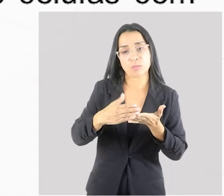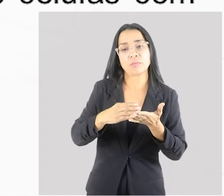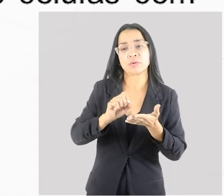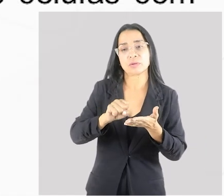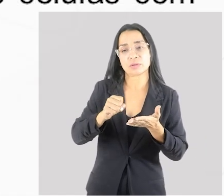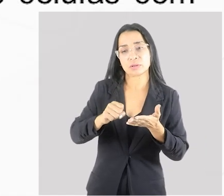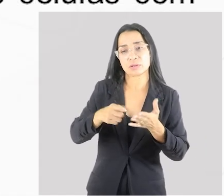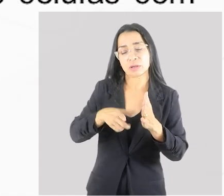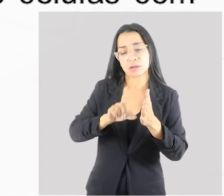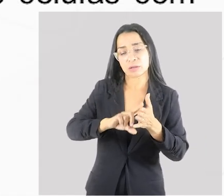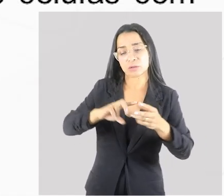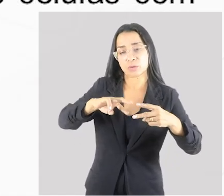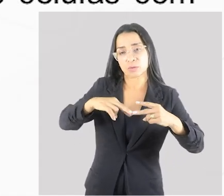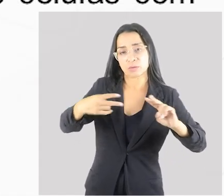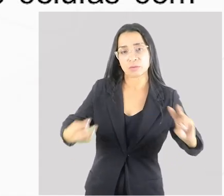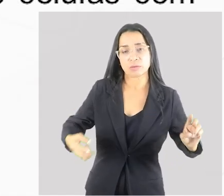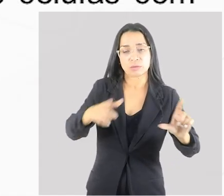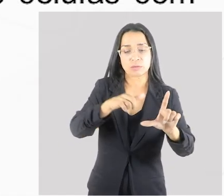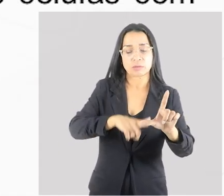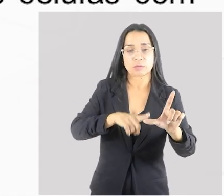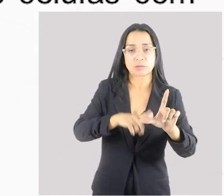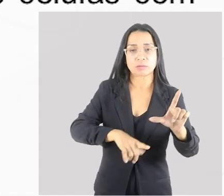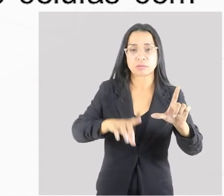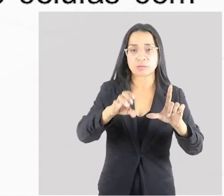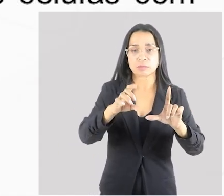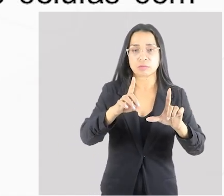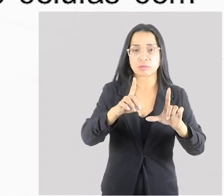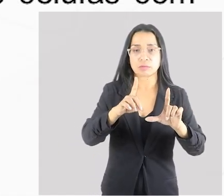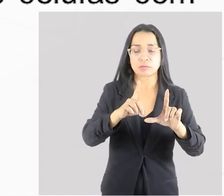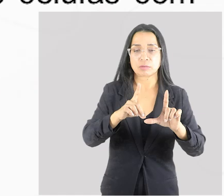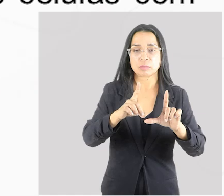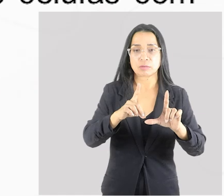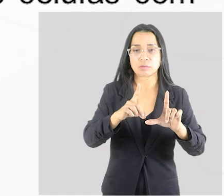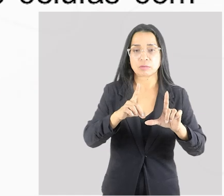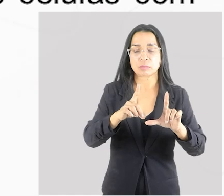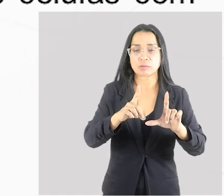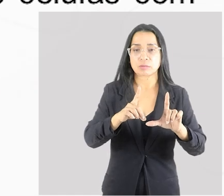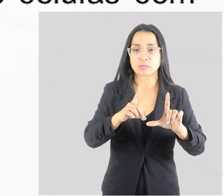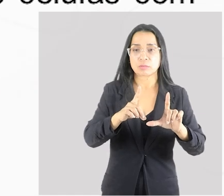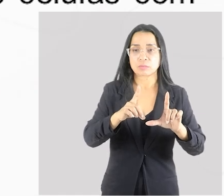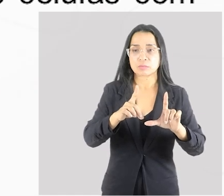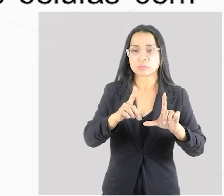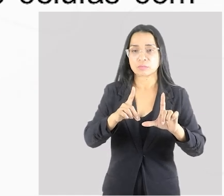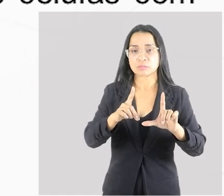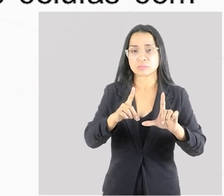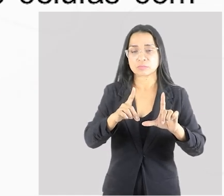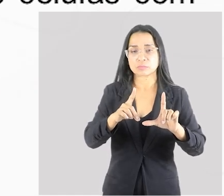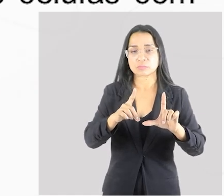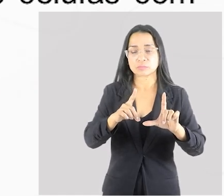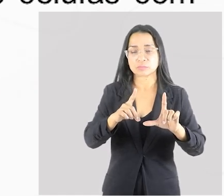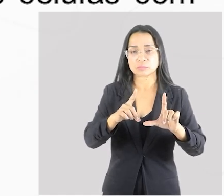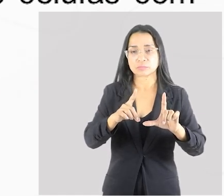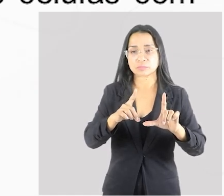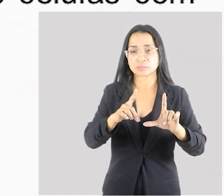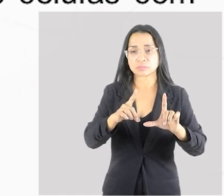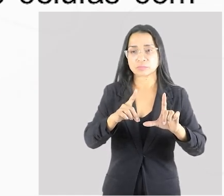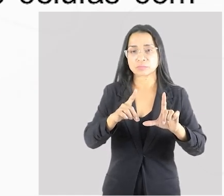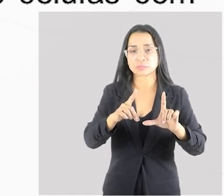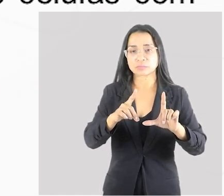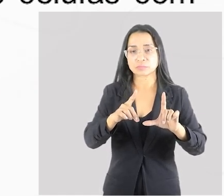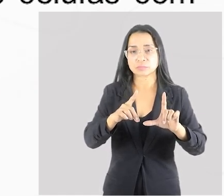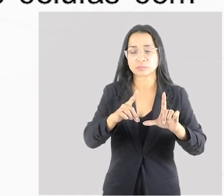DNA. Letra D. Os genes da água-viva promoveram a formação dos ribossomos das células do camundongo e estes